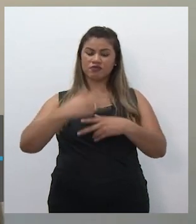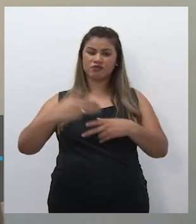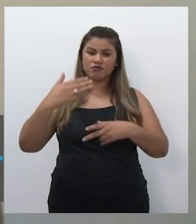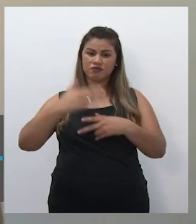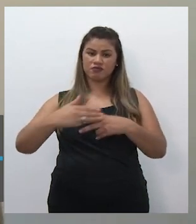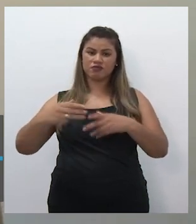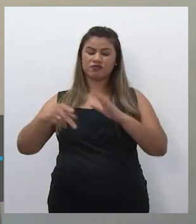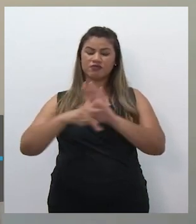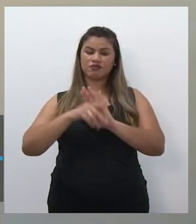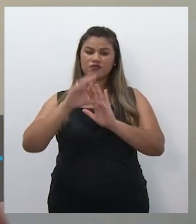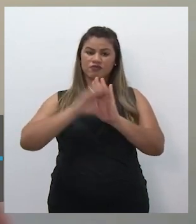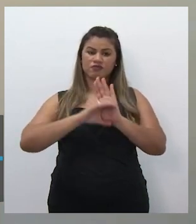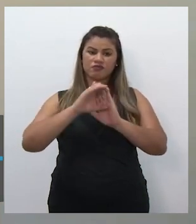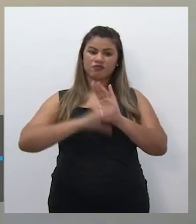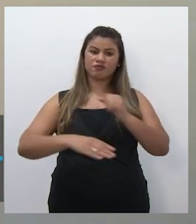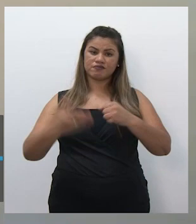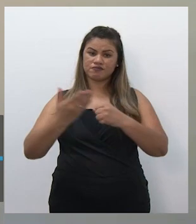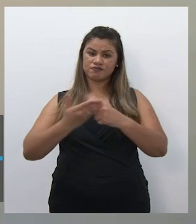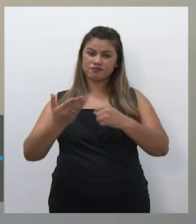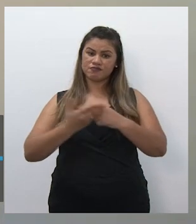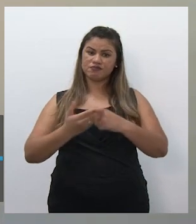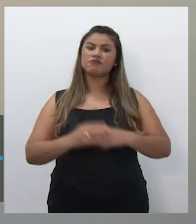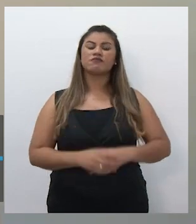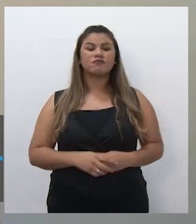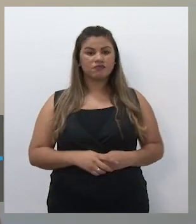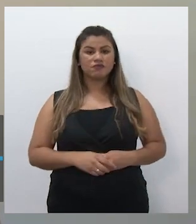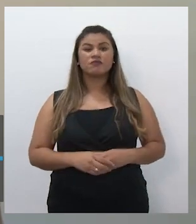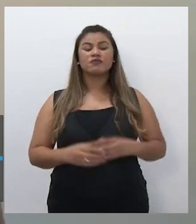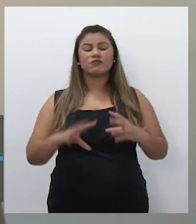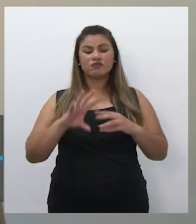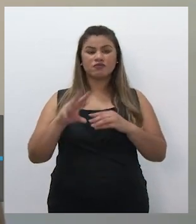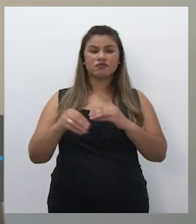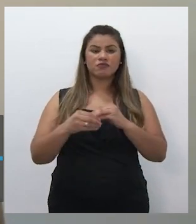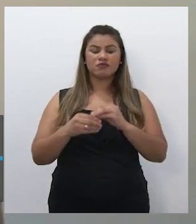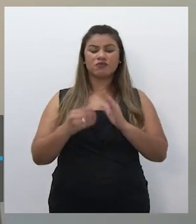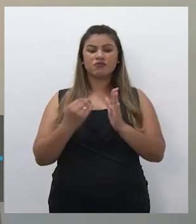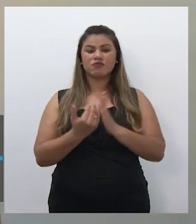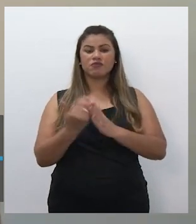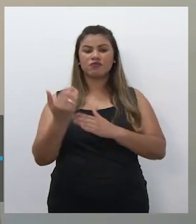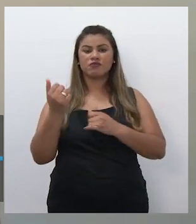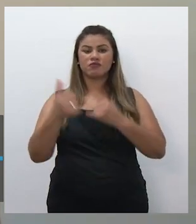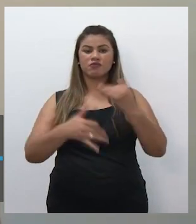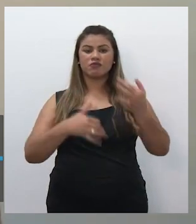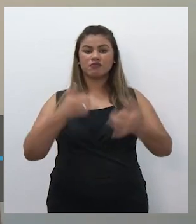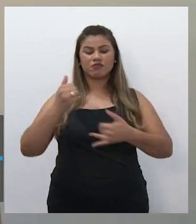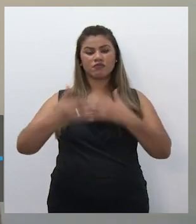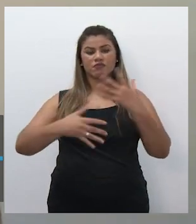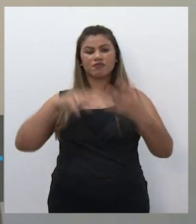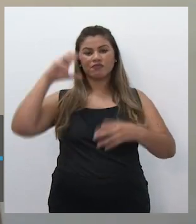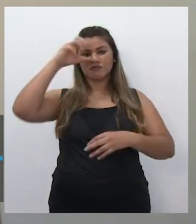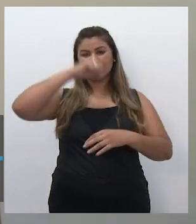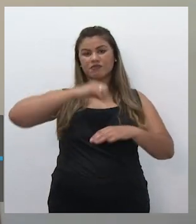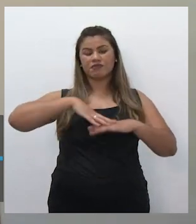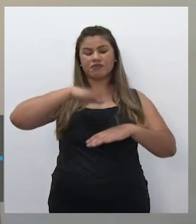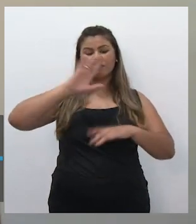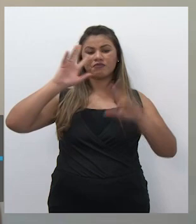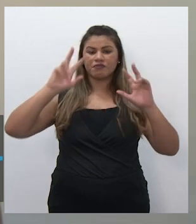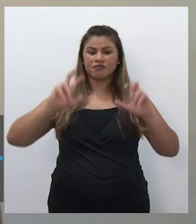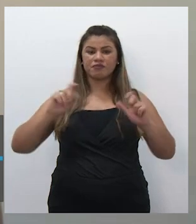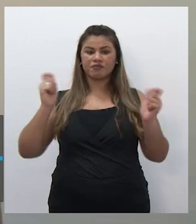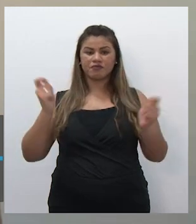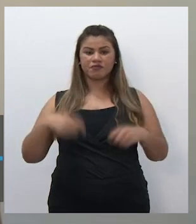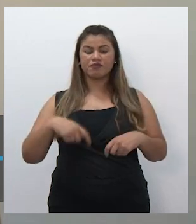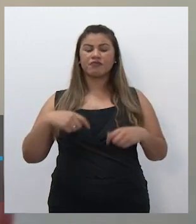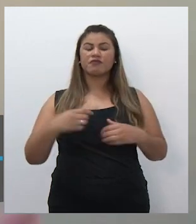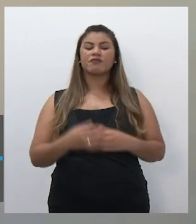etapa do ensino médio. Então, toda a parte introdutória, onde vocês vão se apropriar mais sobre esse tema, está